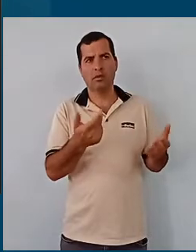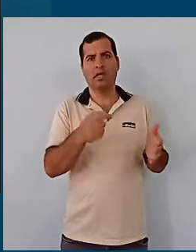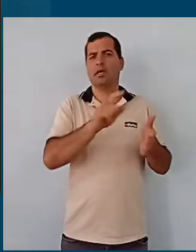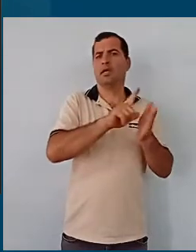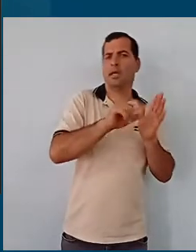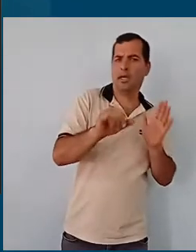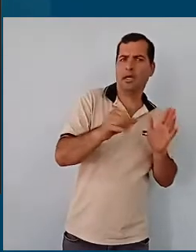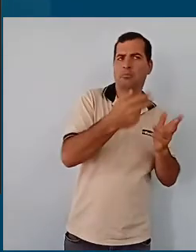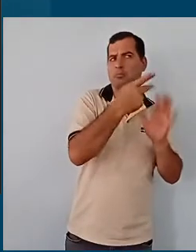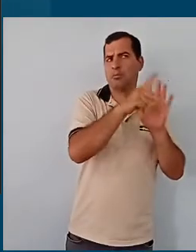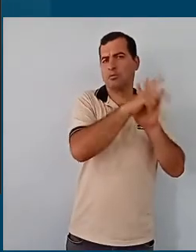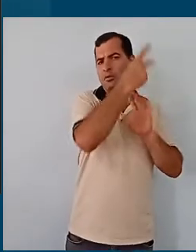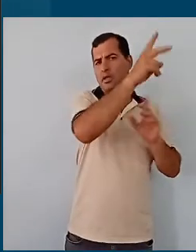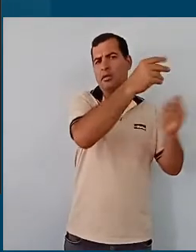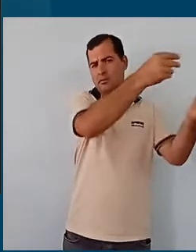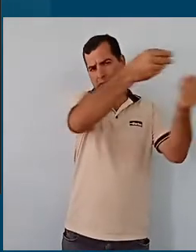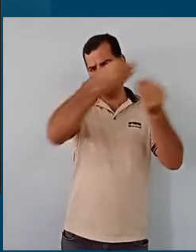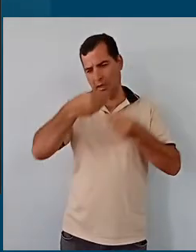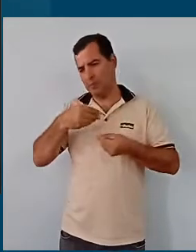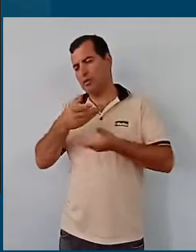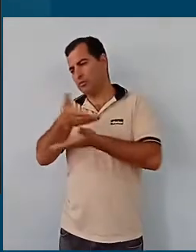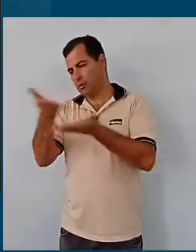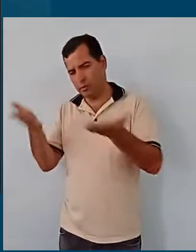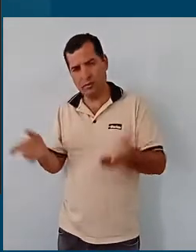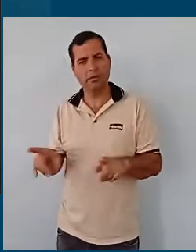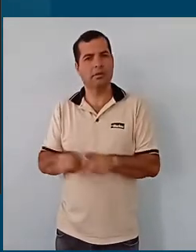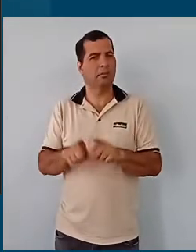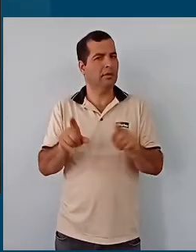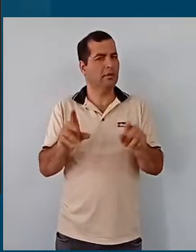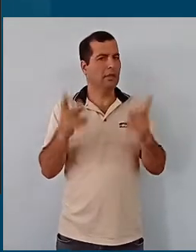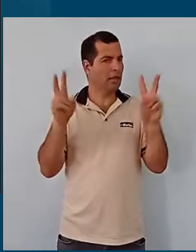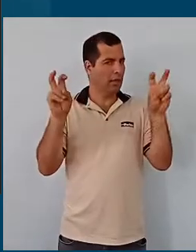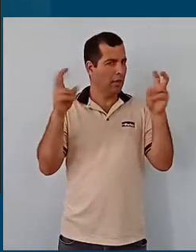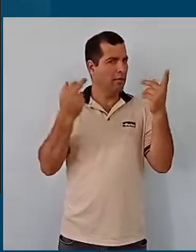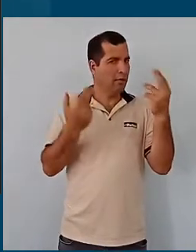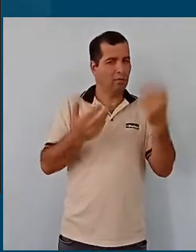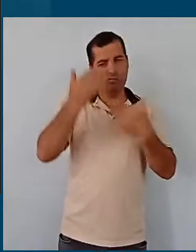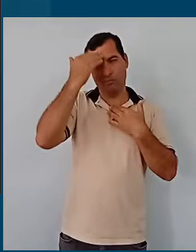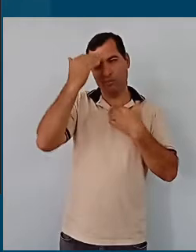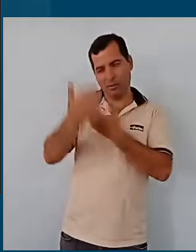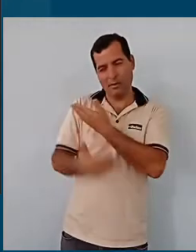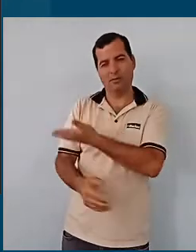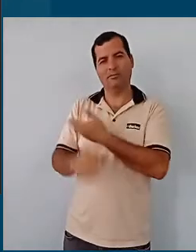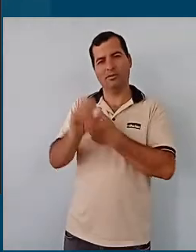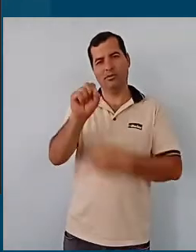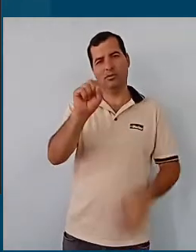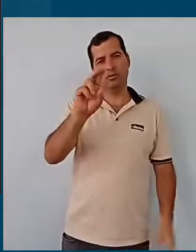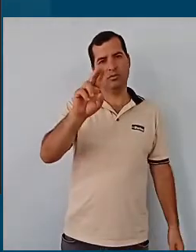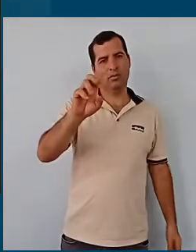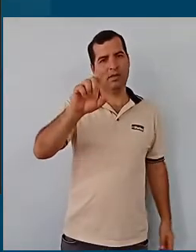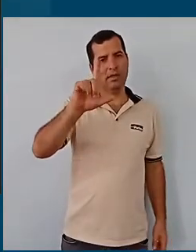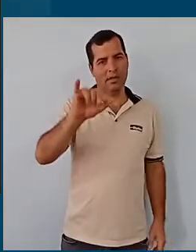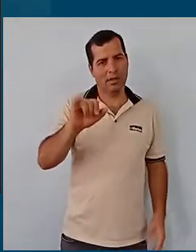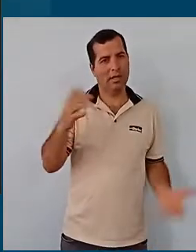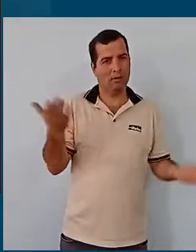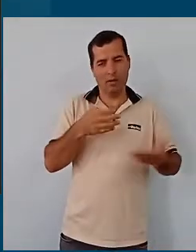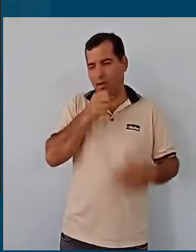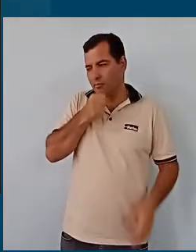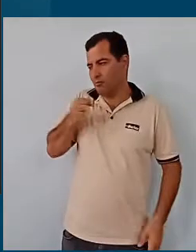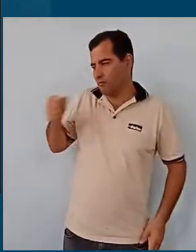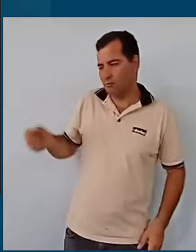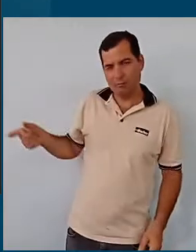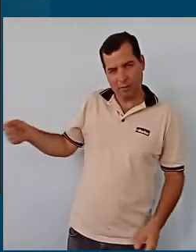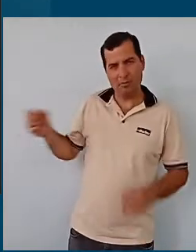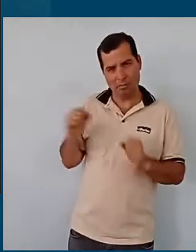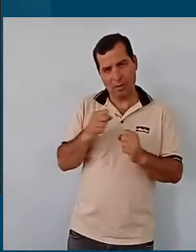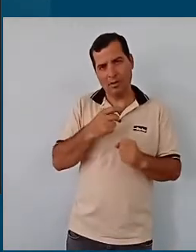também trabalhado sobre essa temática por lá. Então, muito obrigado, Sueli, eu passo agora também a palavra